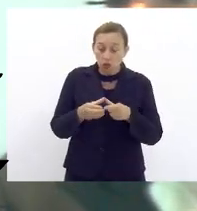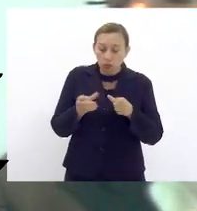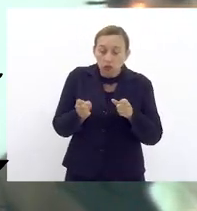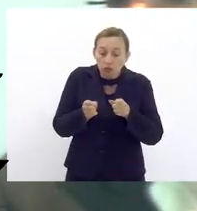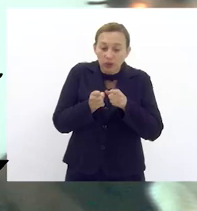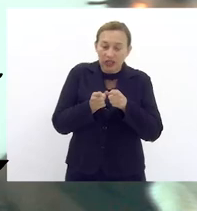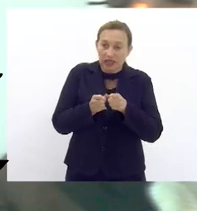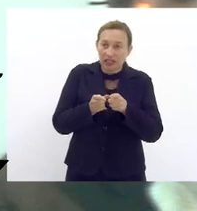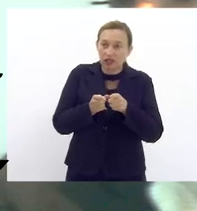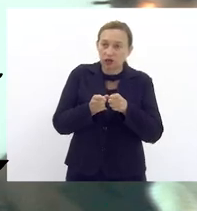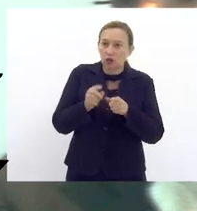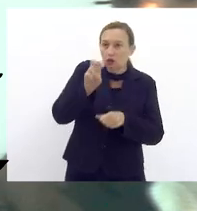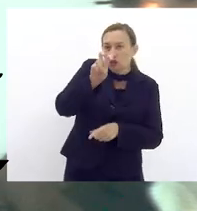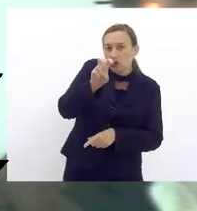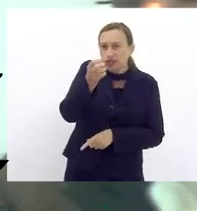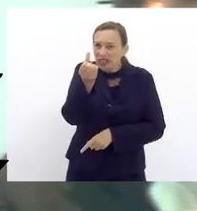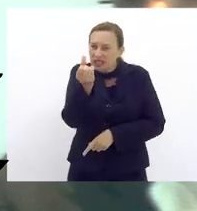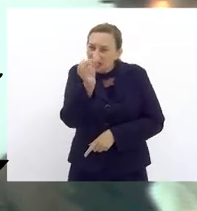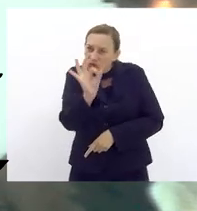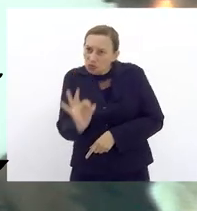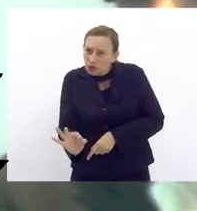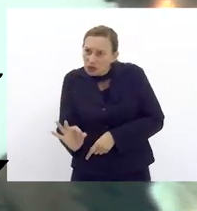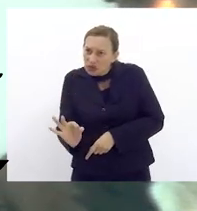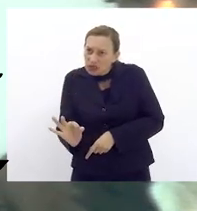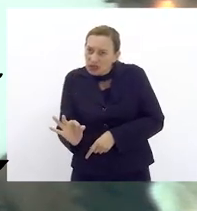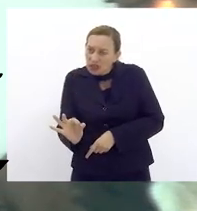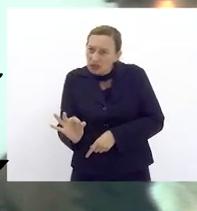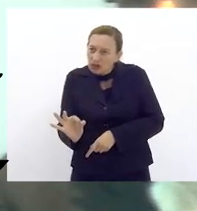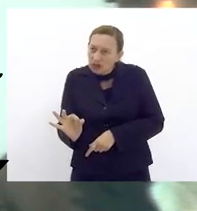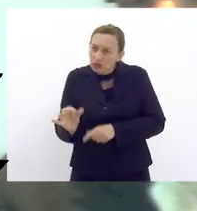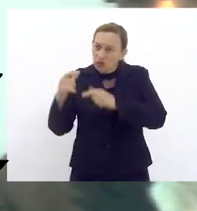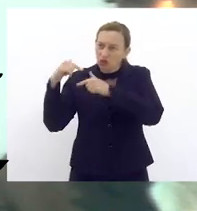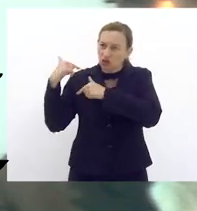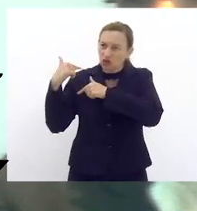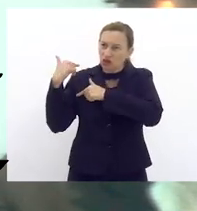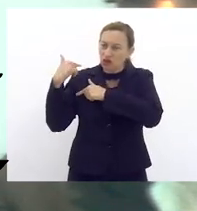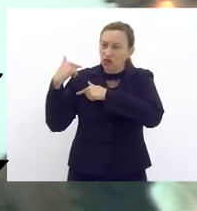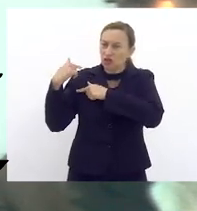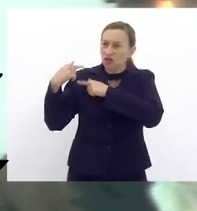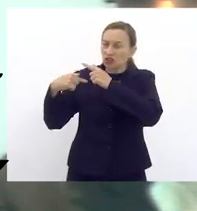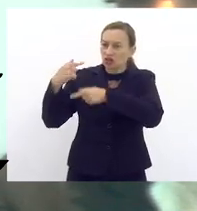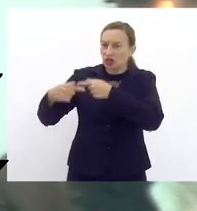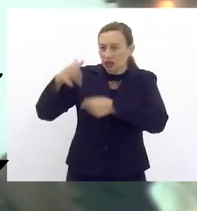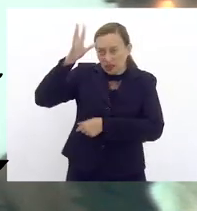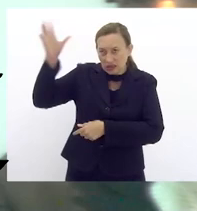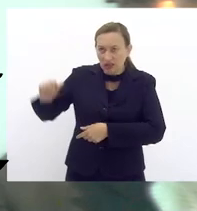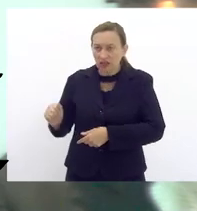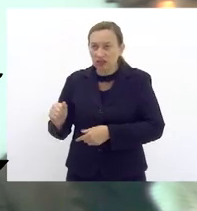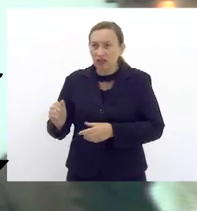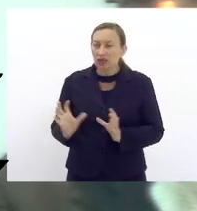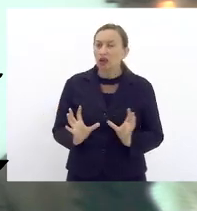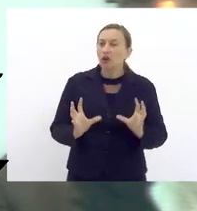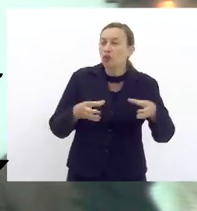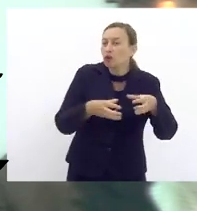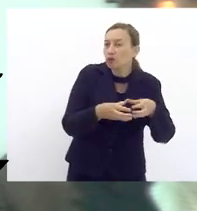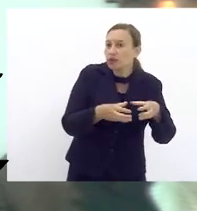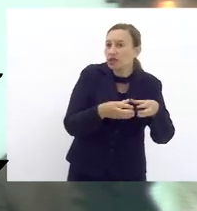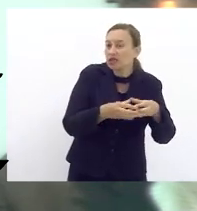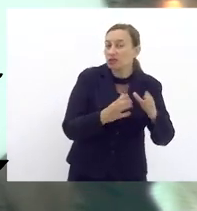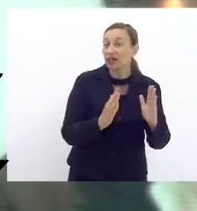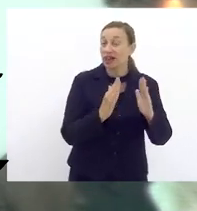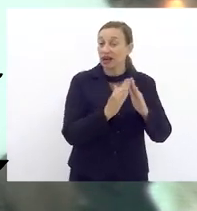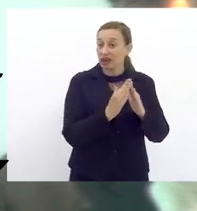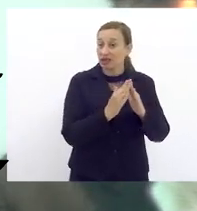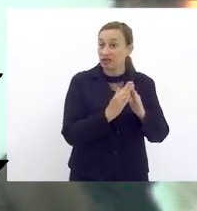os 56% de afrodescendente está numa comissão de uma casa Legislativa chamada de